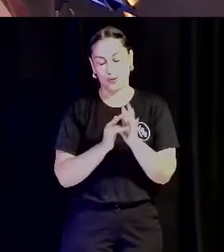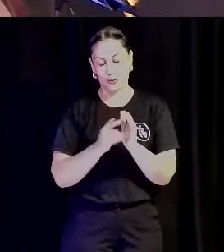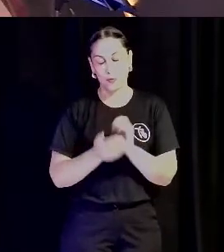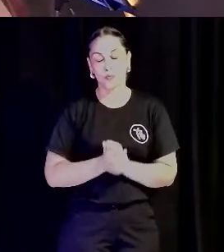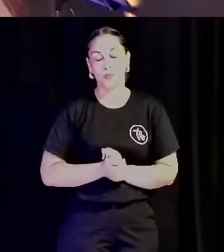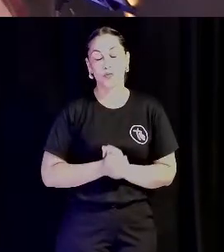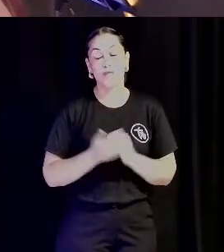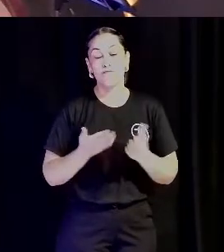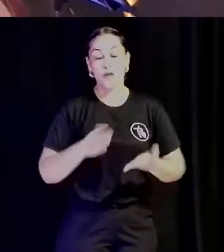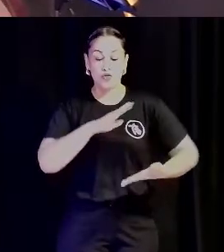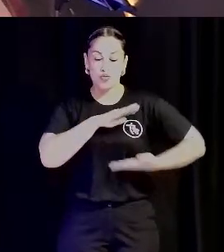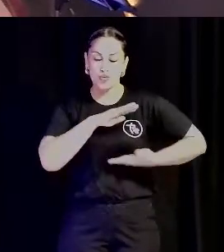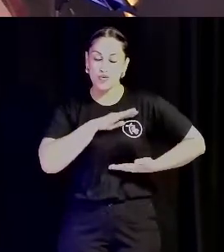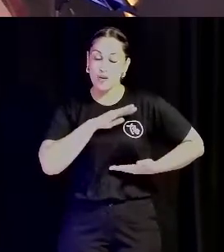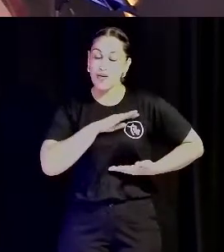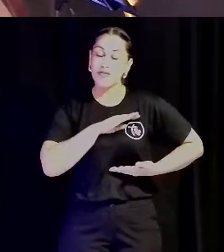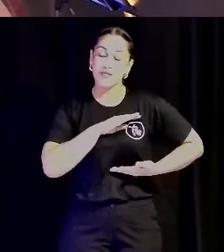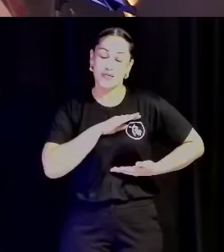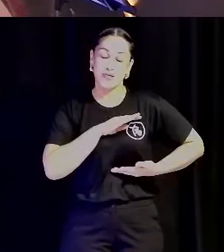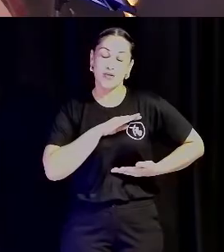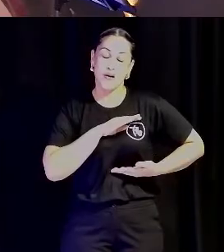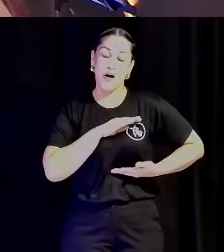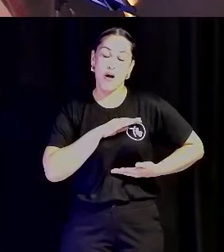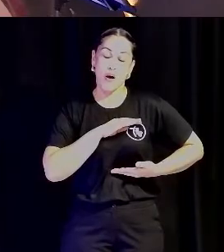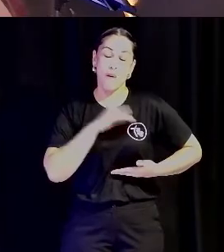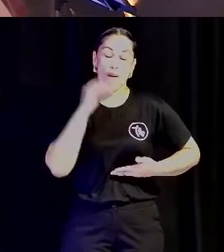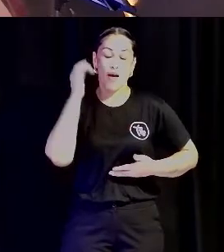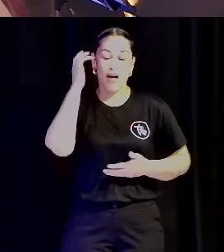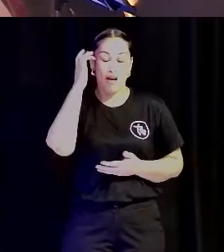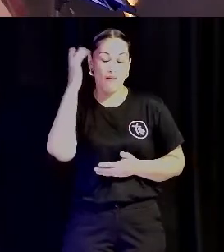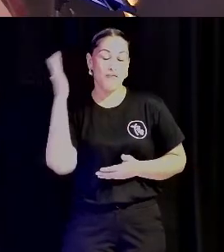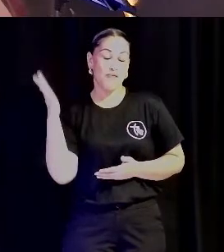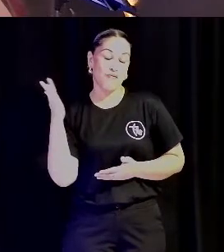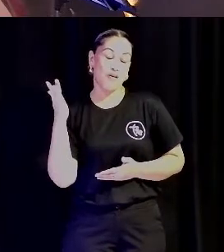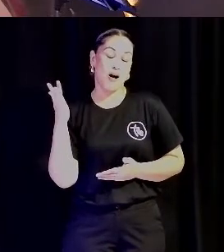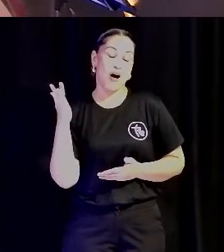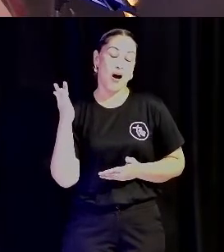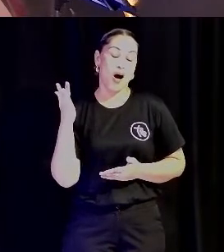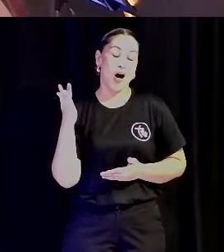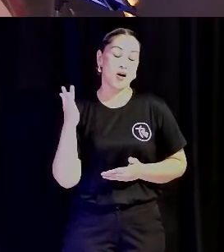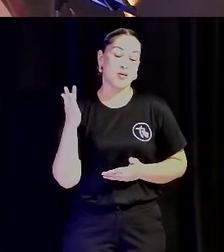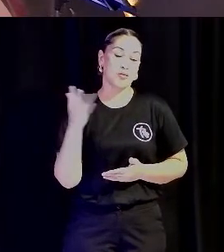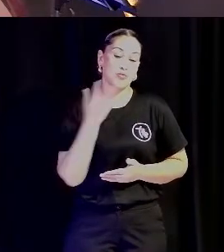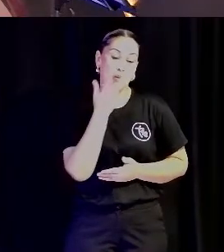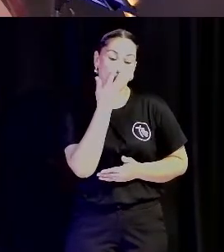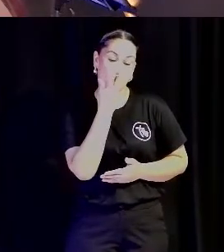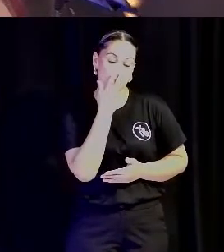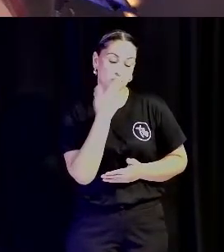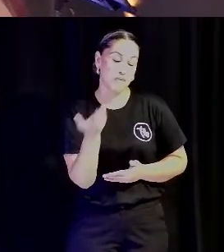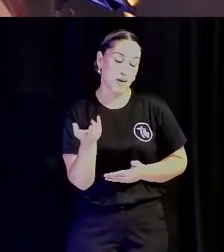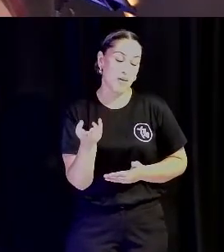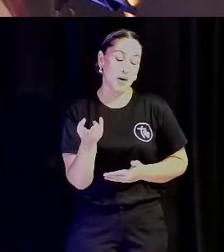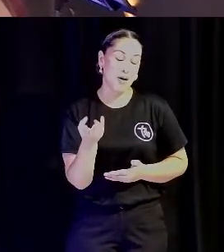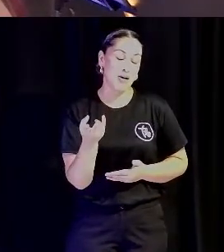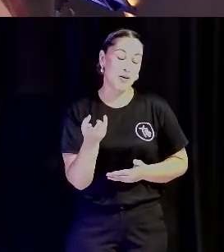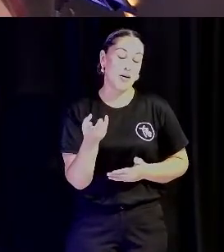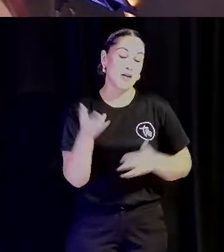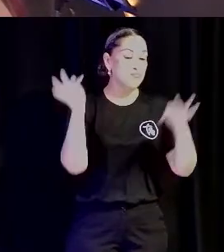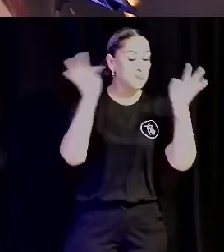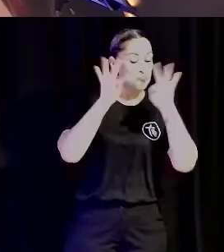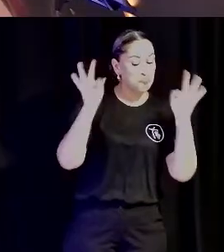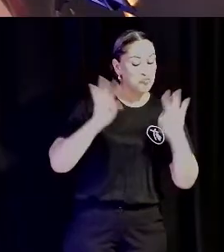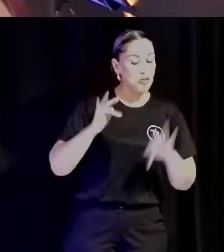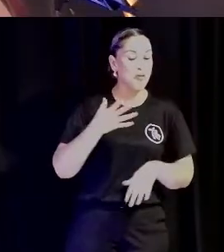fácil nos alegrarmos, sim ou não? Não é verdade? Está tudo bem,